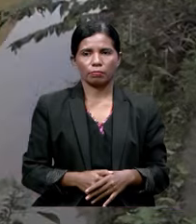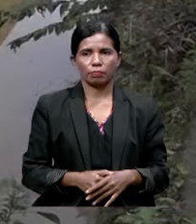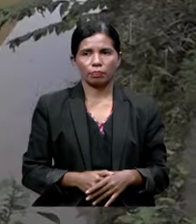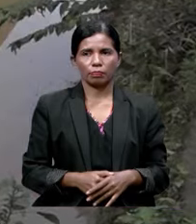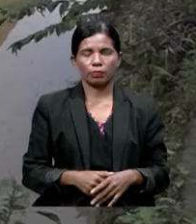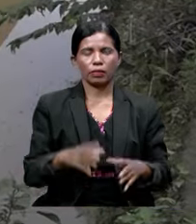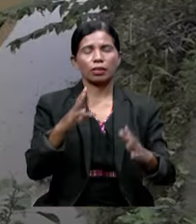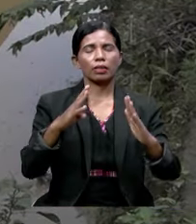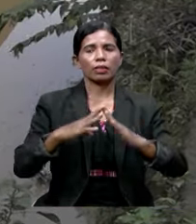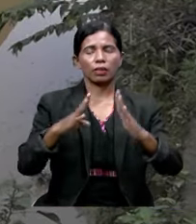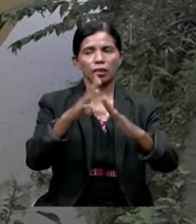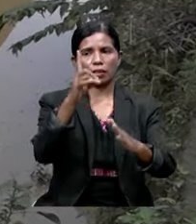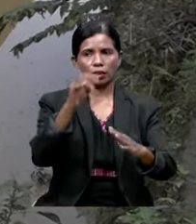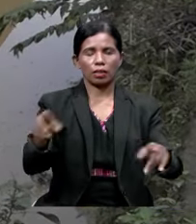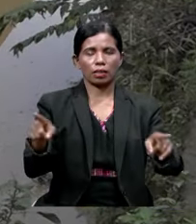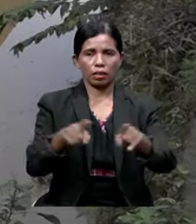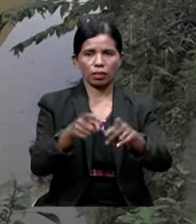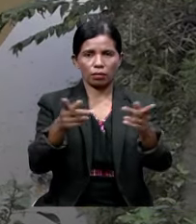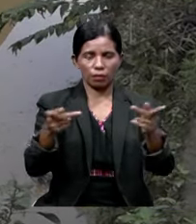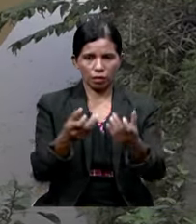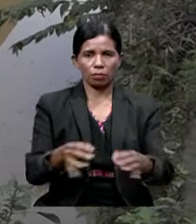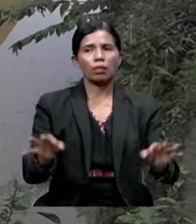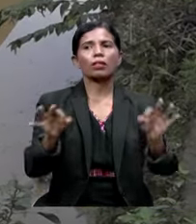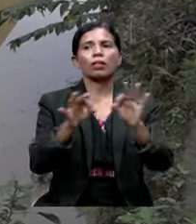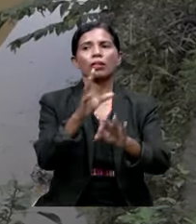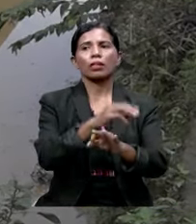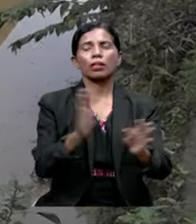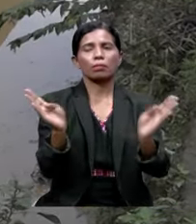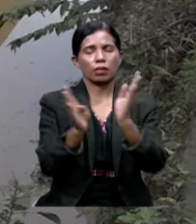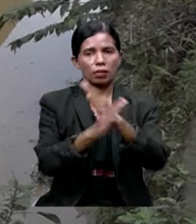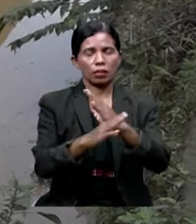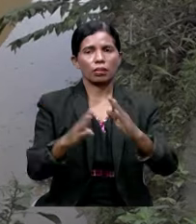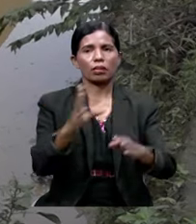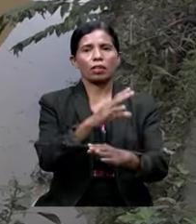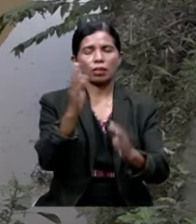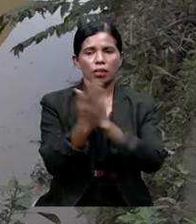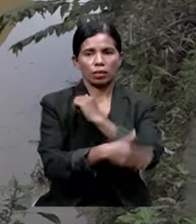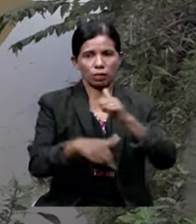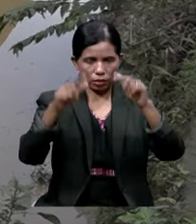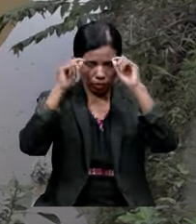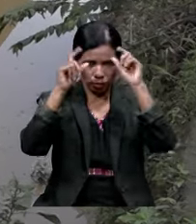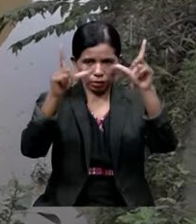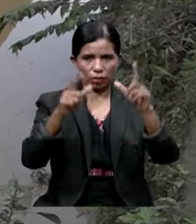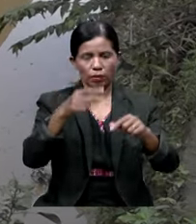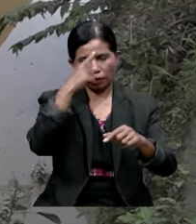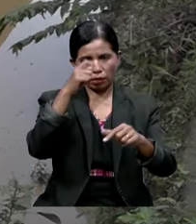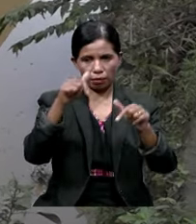Cidade de Dili, hanesang área urbanizada principal, no sai capital na São Timor-Leste nian.